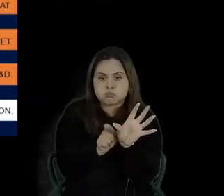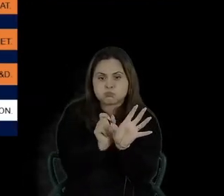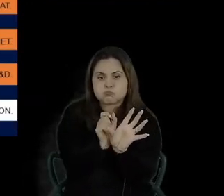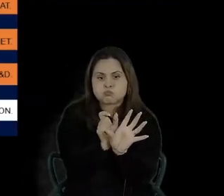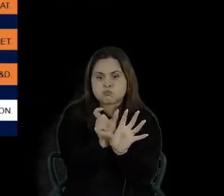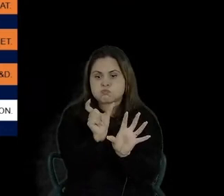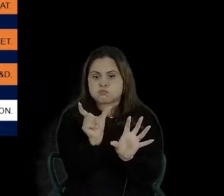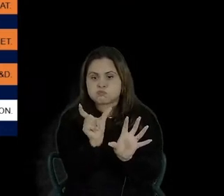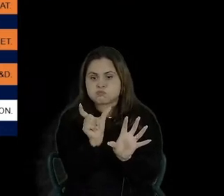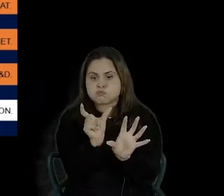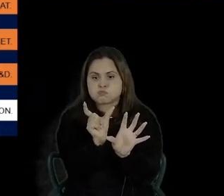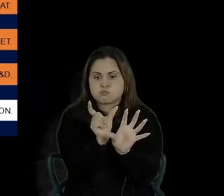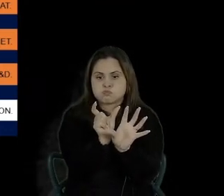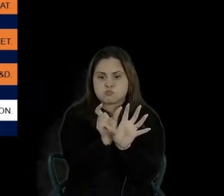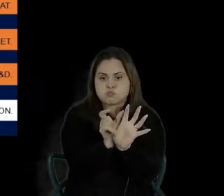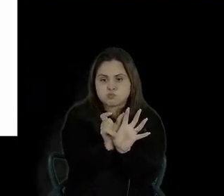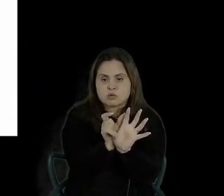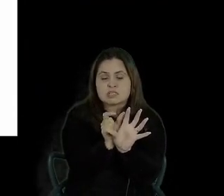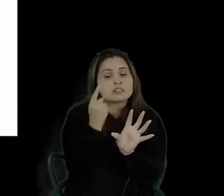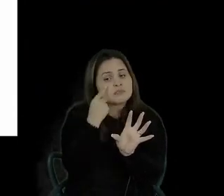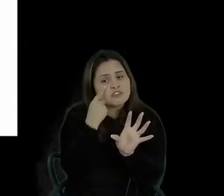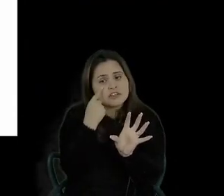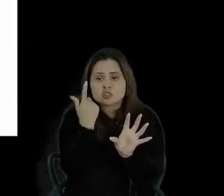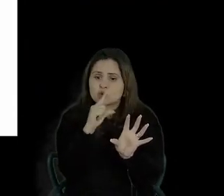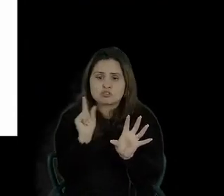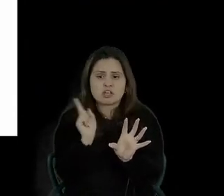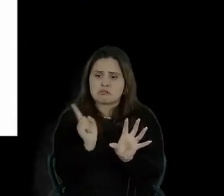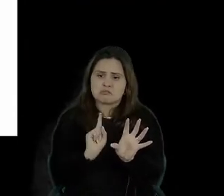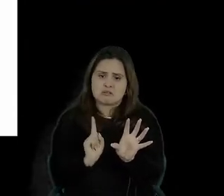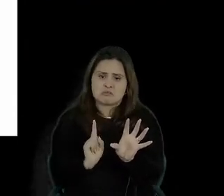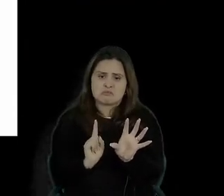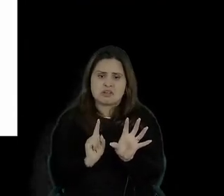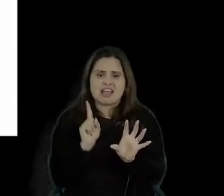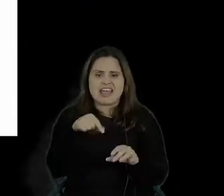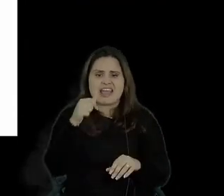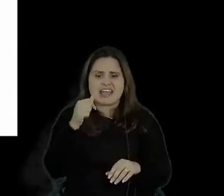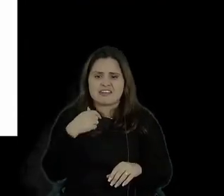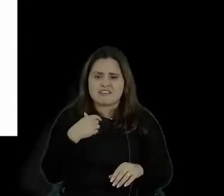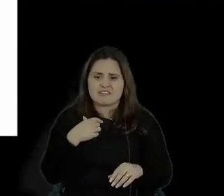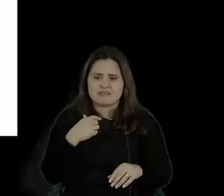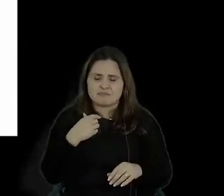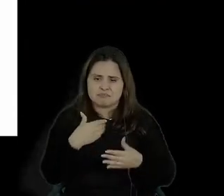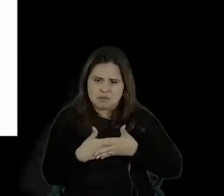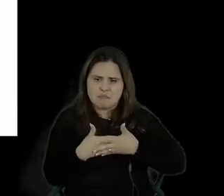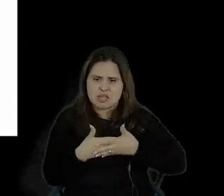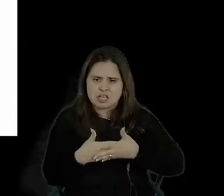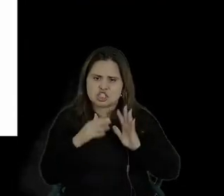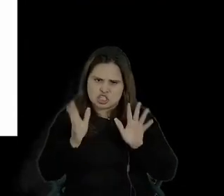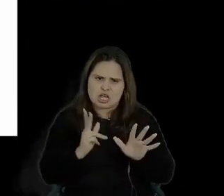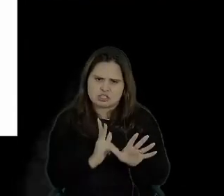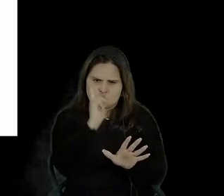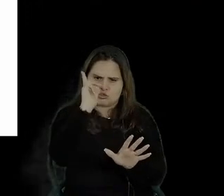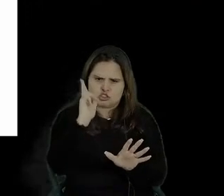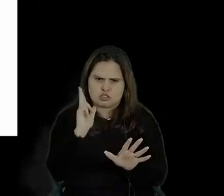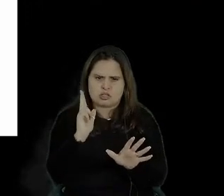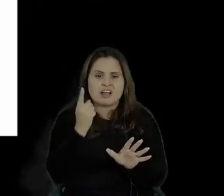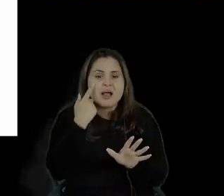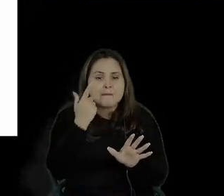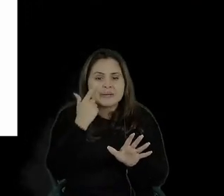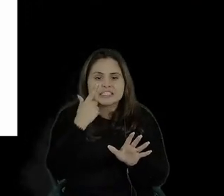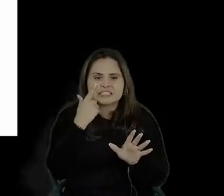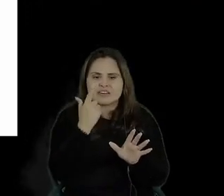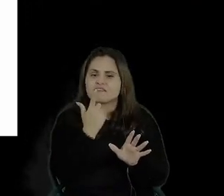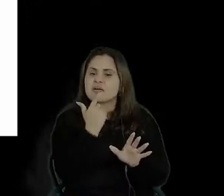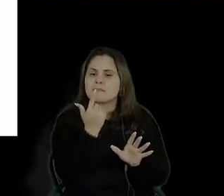certo ou vai dar errado. Imagina só. Essa daí é uma criança que já foi operada, tá? Imagina que aquele vermelhinho ali, ó, do lado